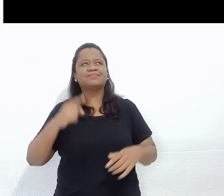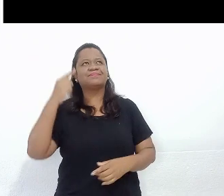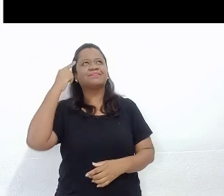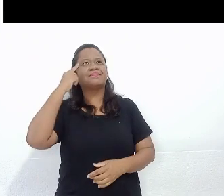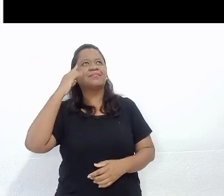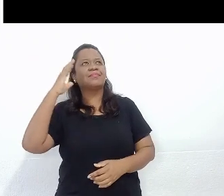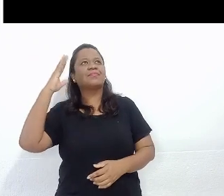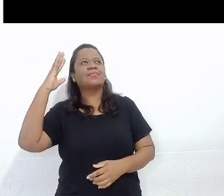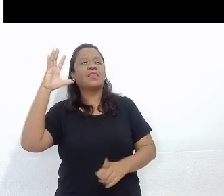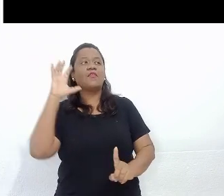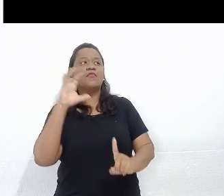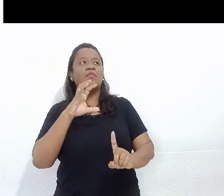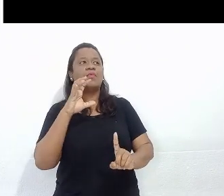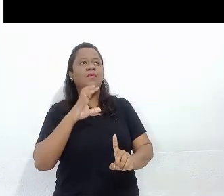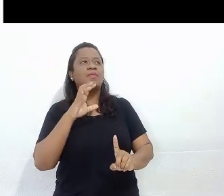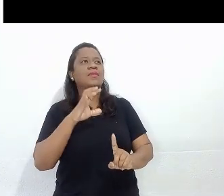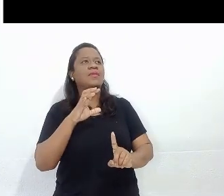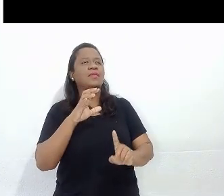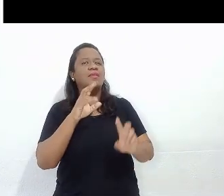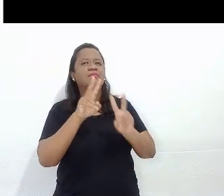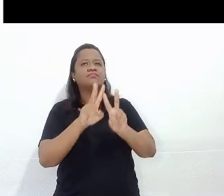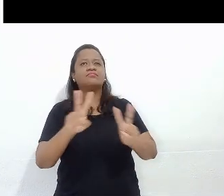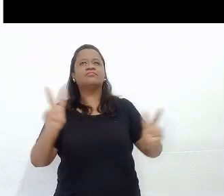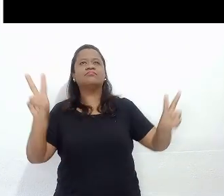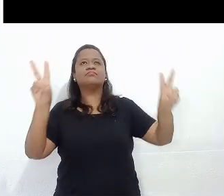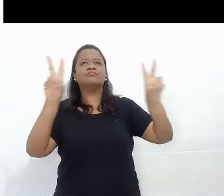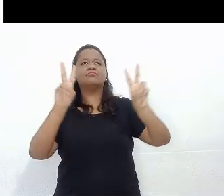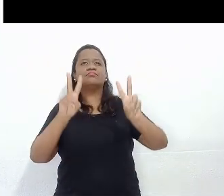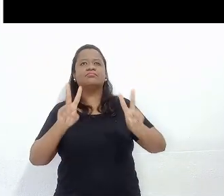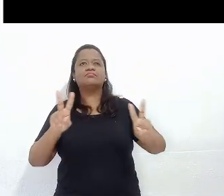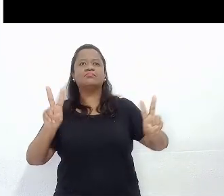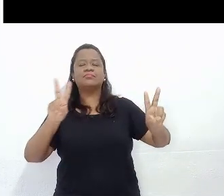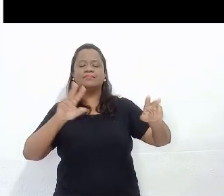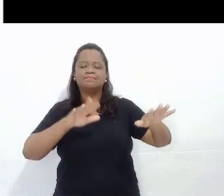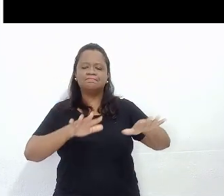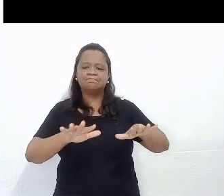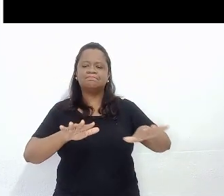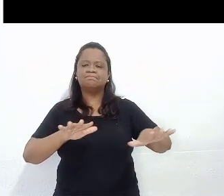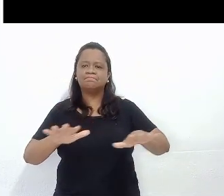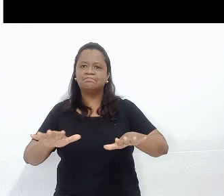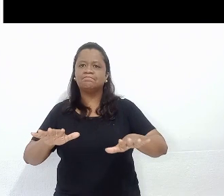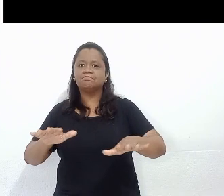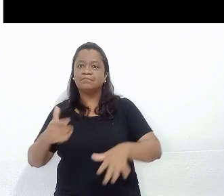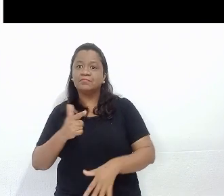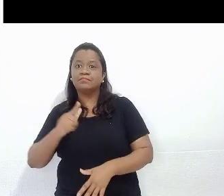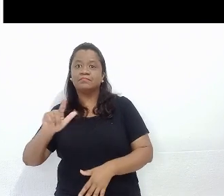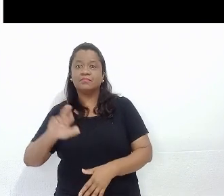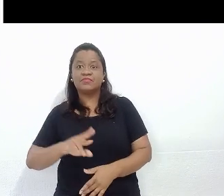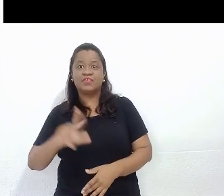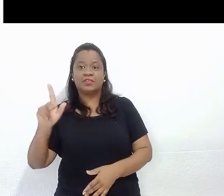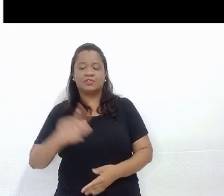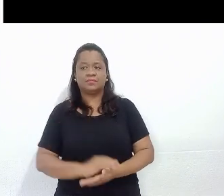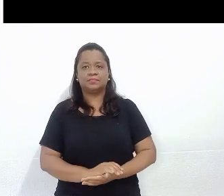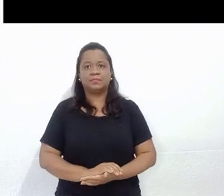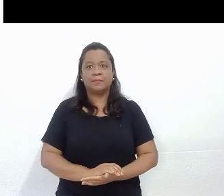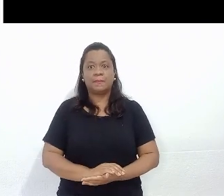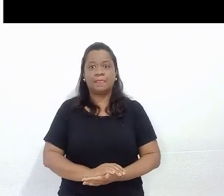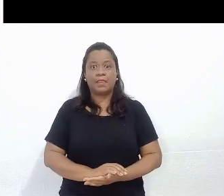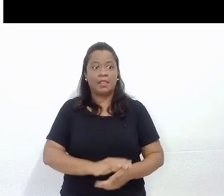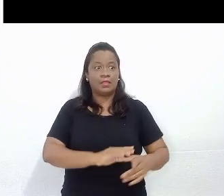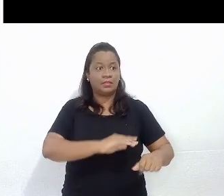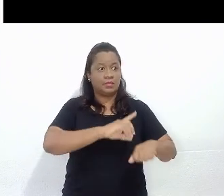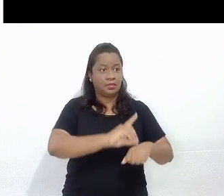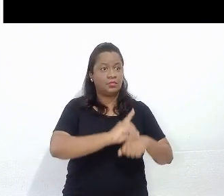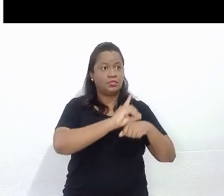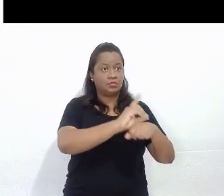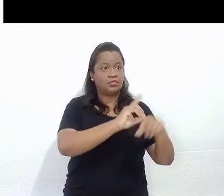a contemplar mesmo. Então, você vai num outro ritmo, né? E tem diretores de fotografia que casam melhor com um tipo de ritmo